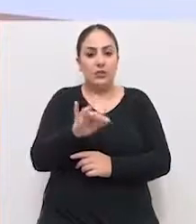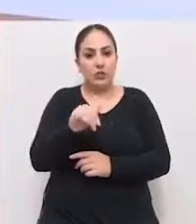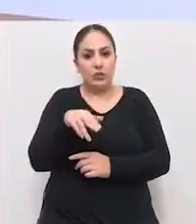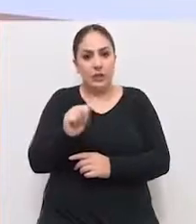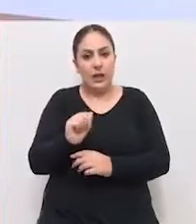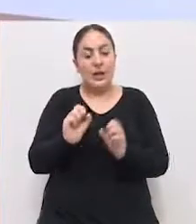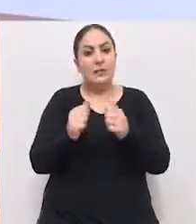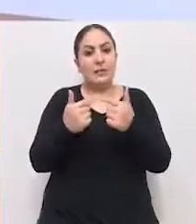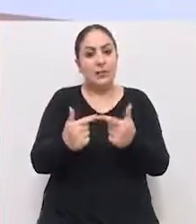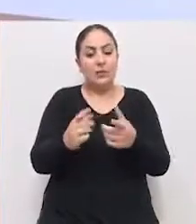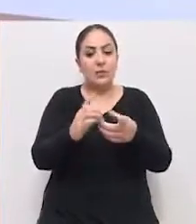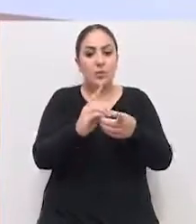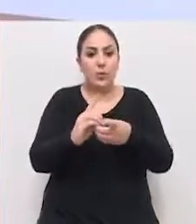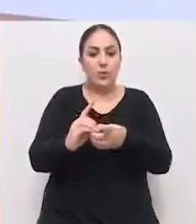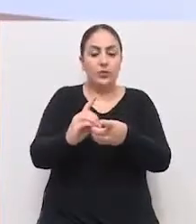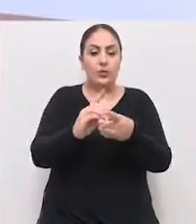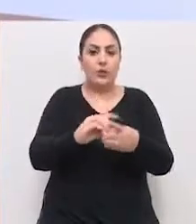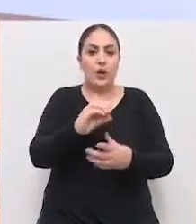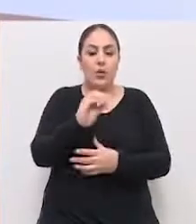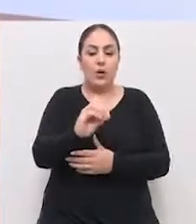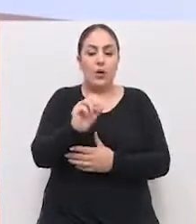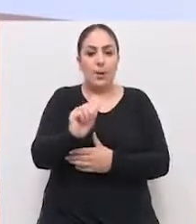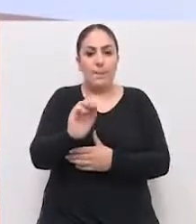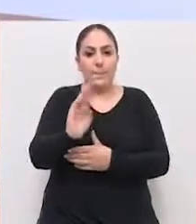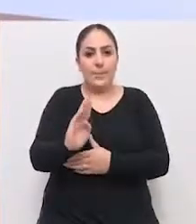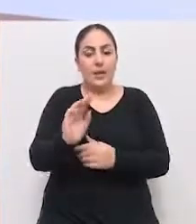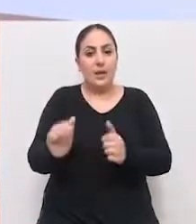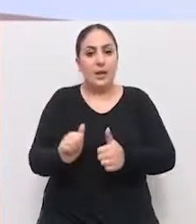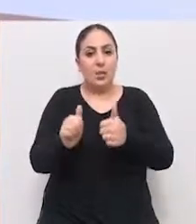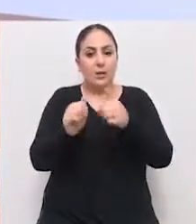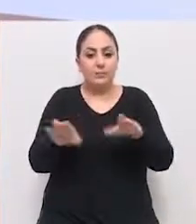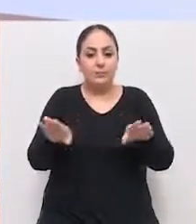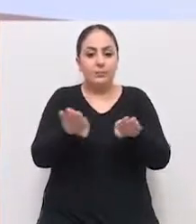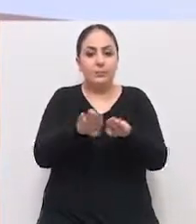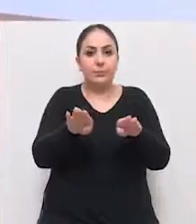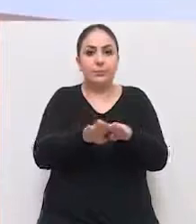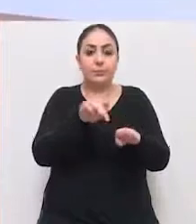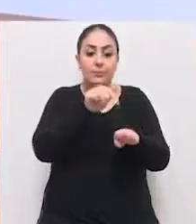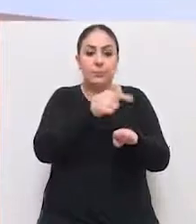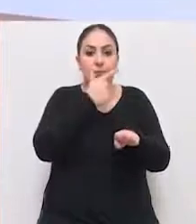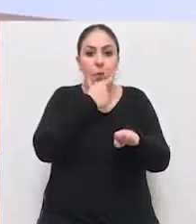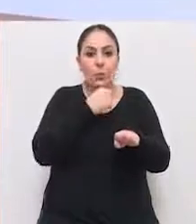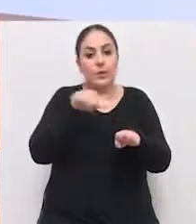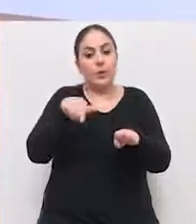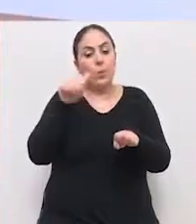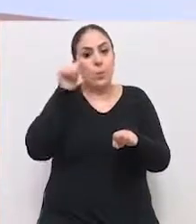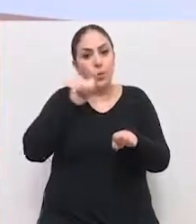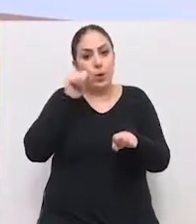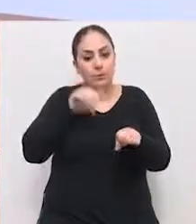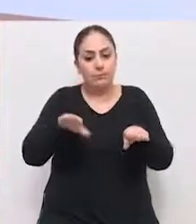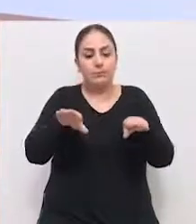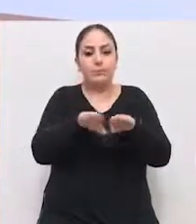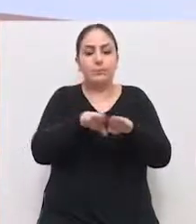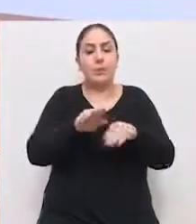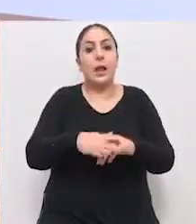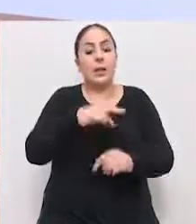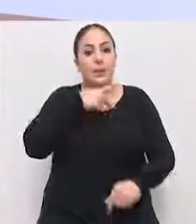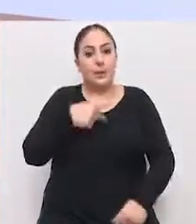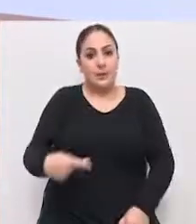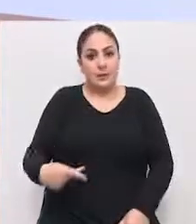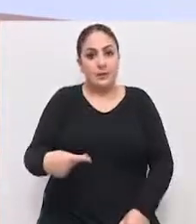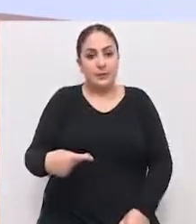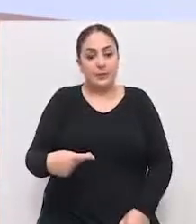quer democratizar as eleições da OAB e instituir a paridade entre homens e mulheres dentro da ordem.